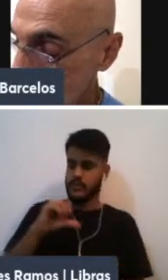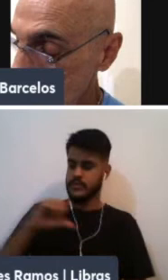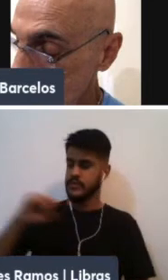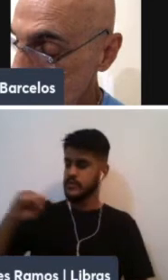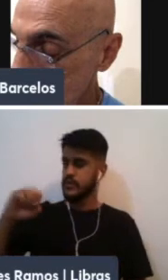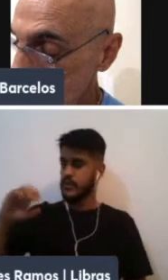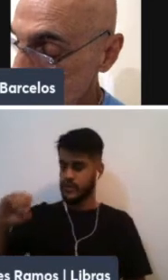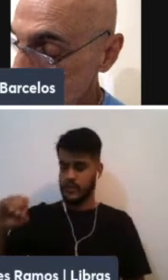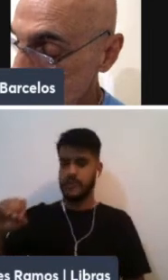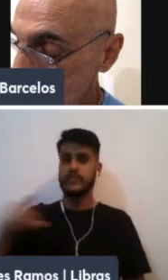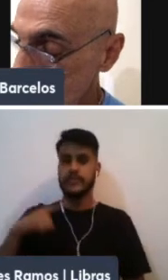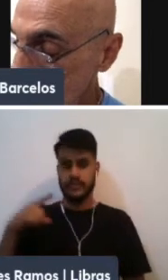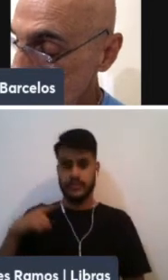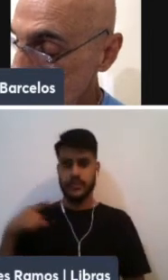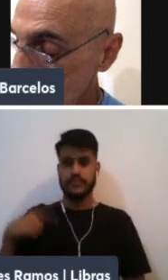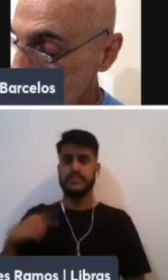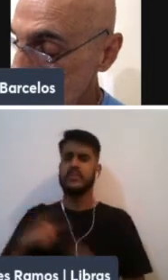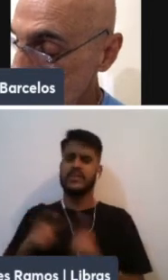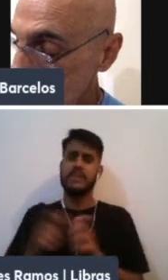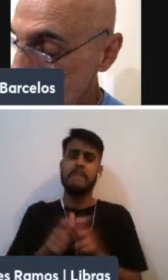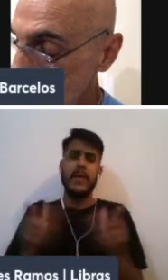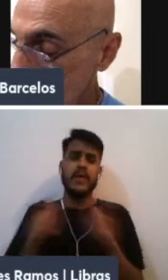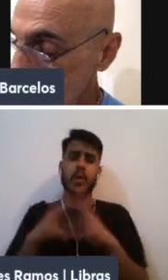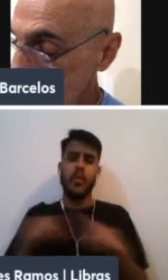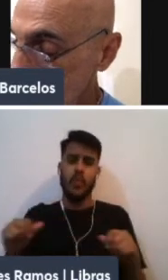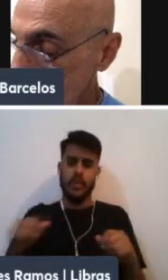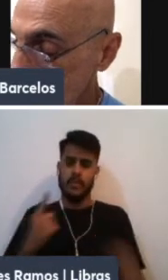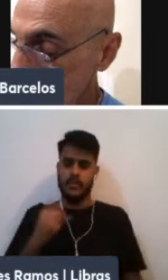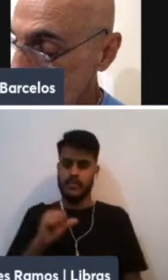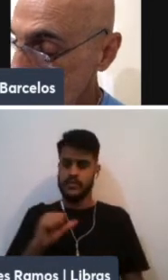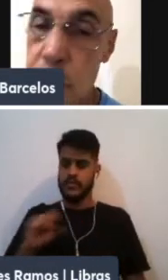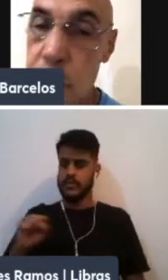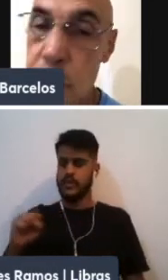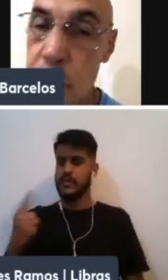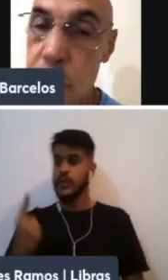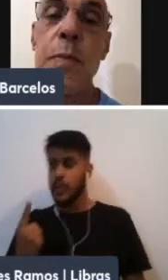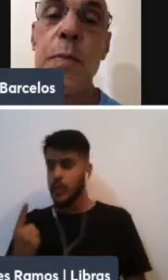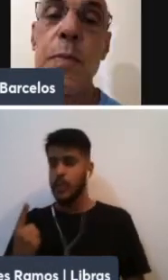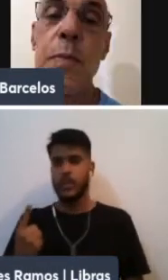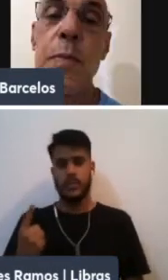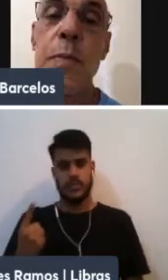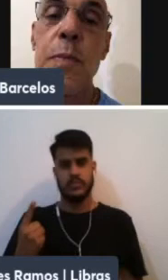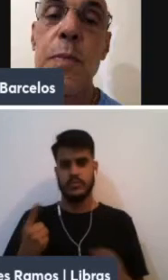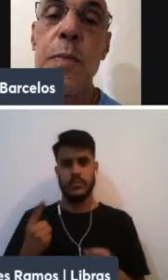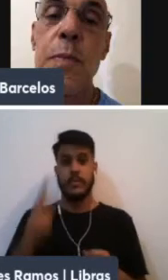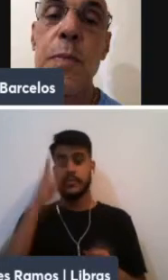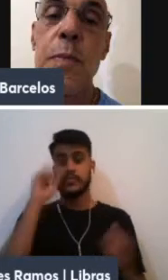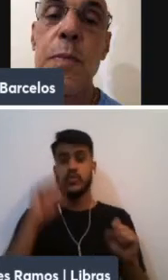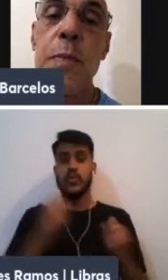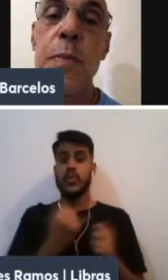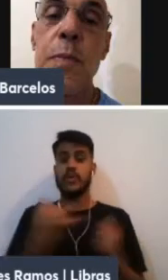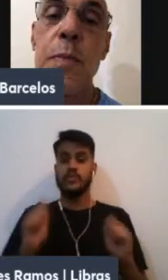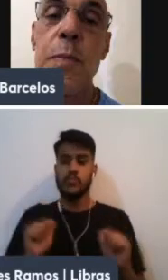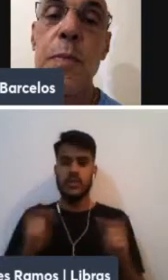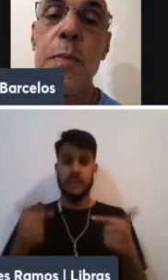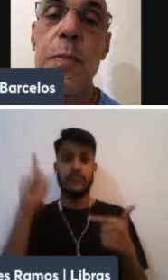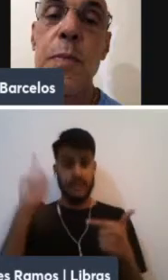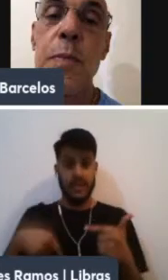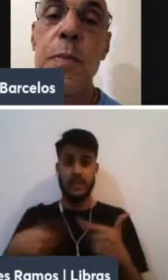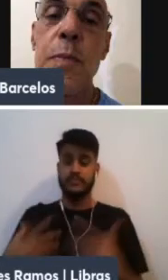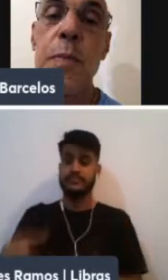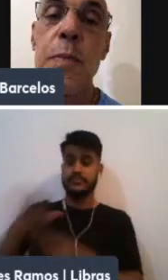dos grupos, no final de 81, no máximo. Morreu muito militante por causa da AIDS. Eu perdi muitos amigos de